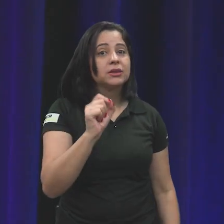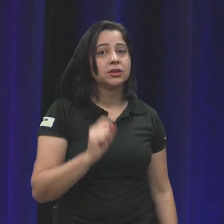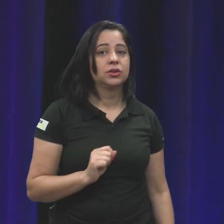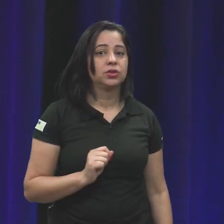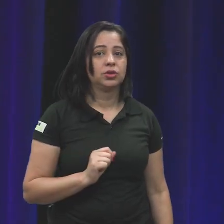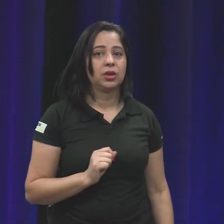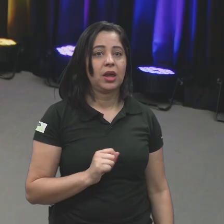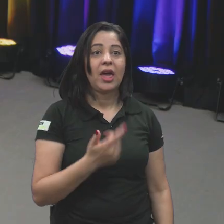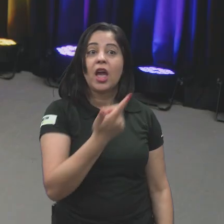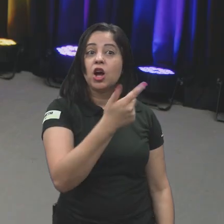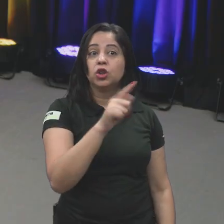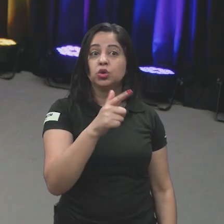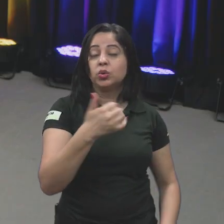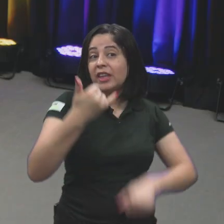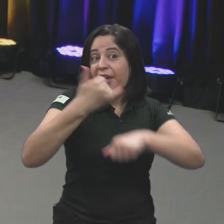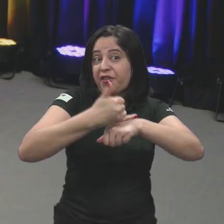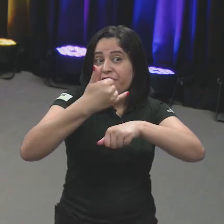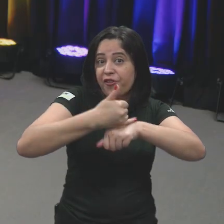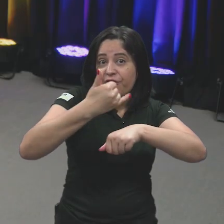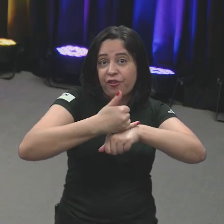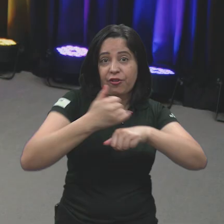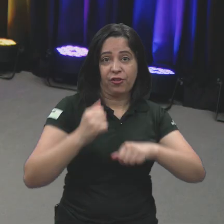ponta metálica. Então,